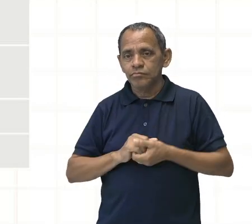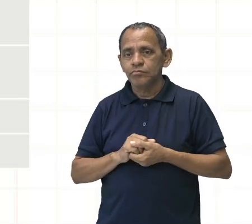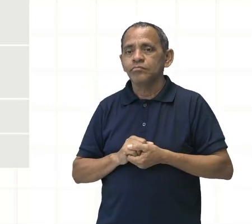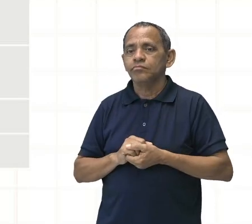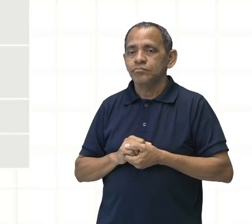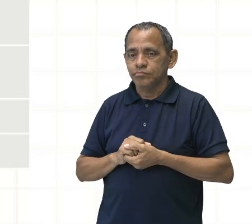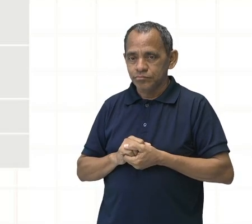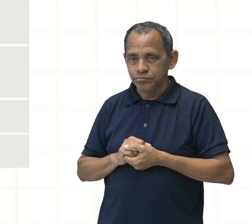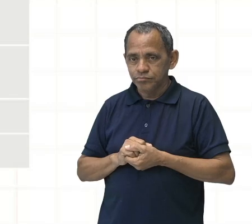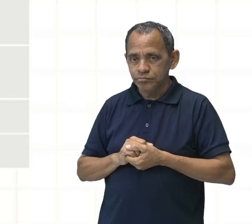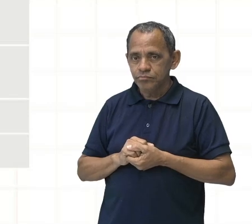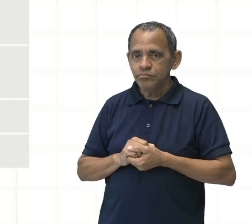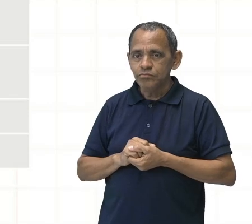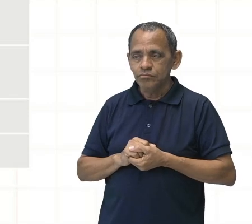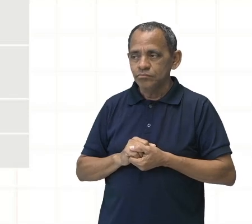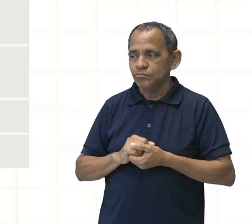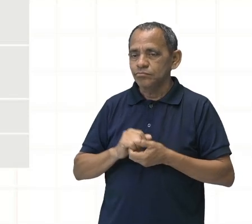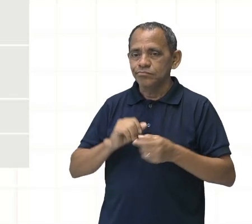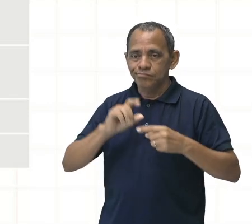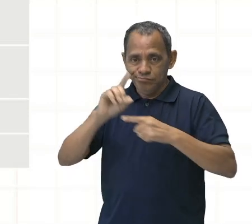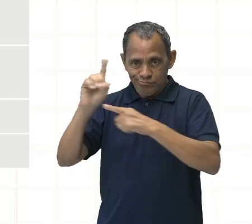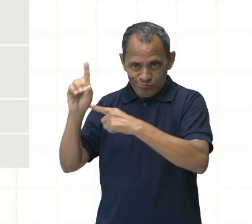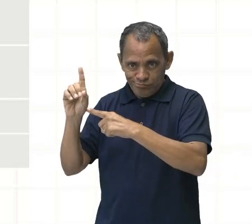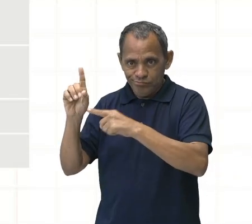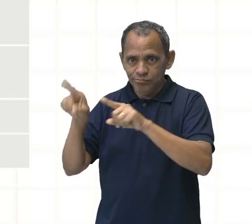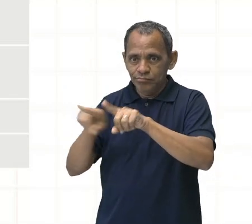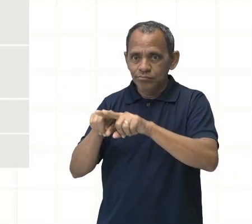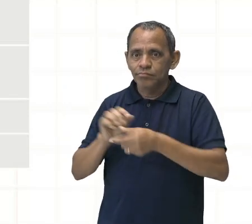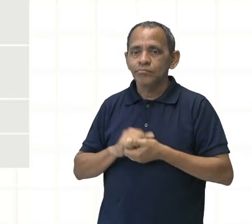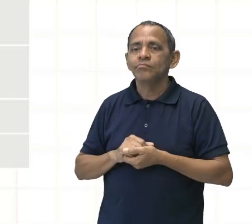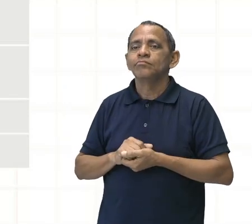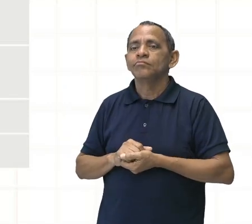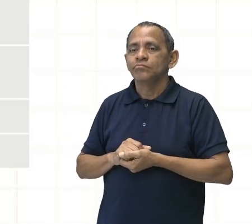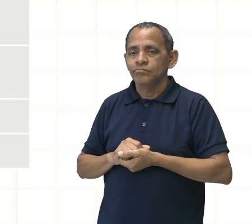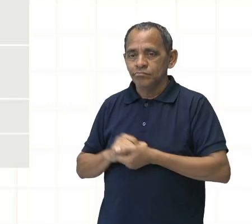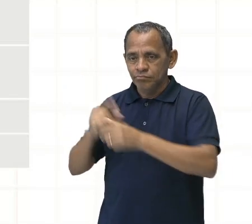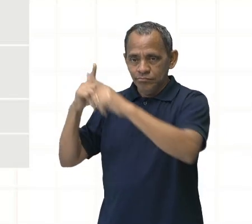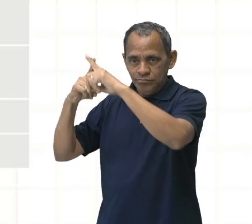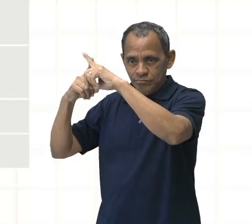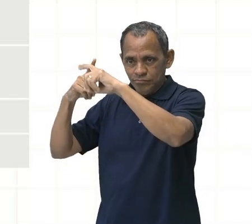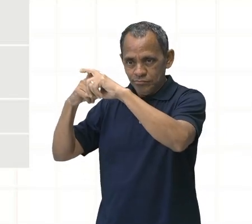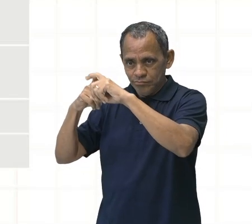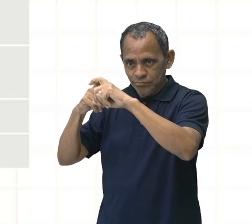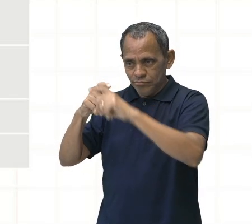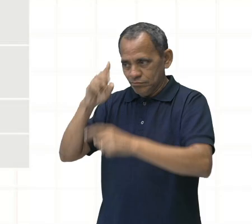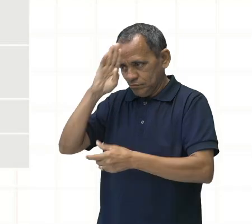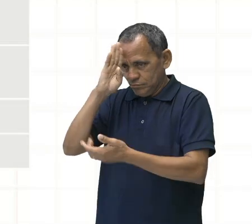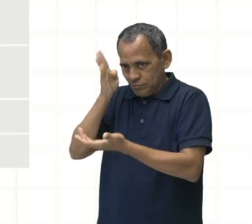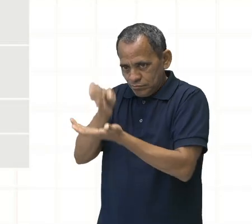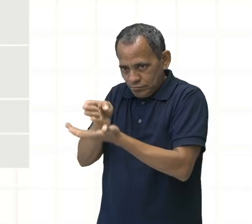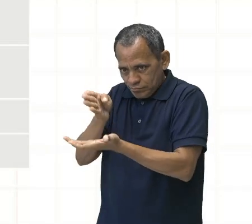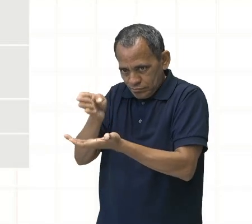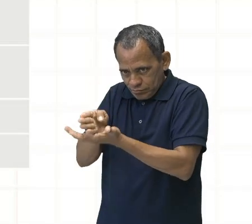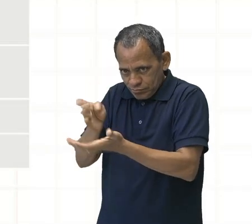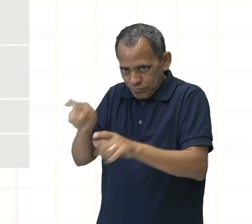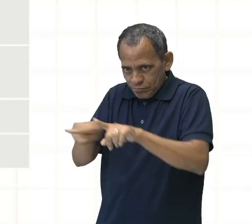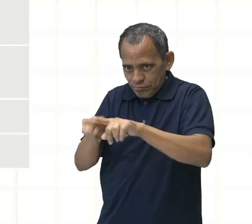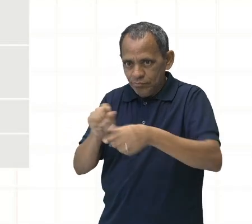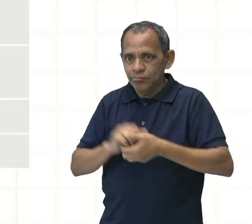a extrema-direita, com características ali ao nazifascismo. Enquanto a